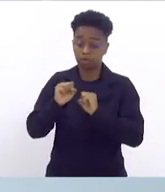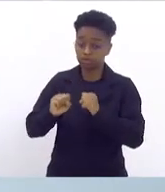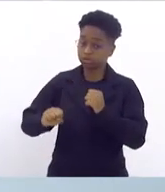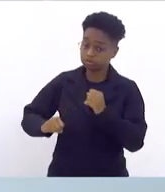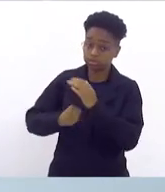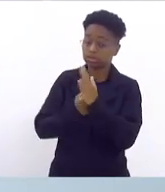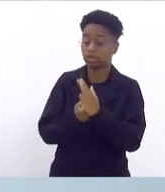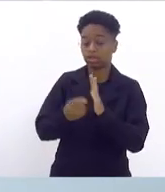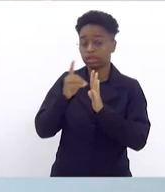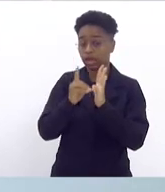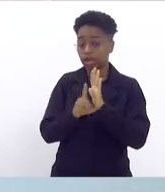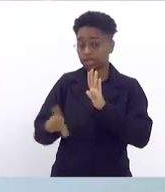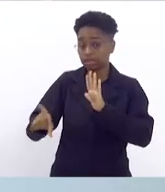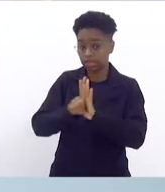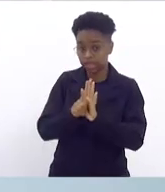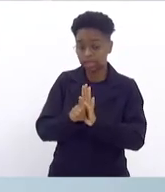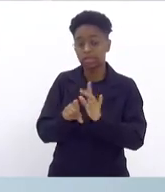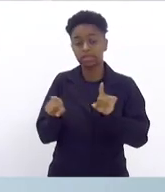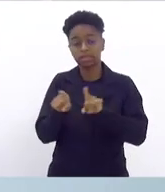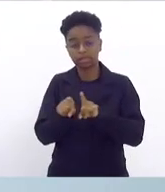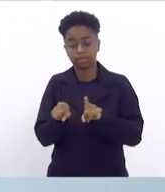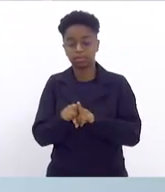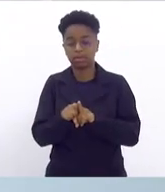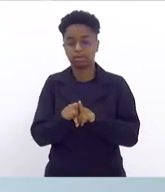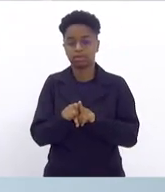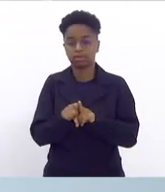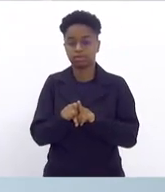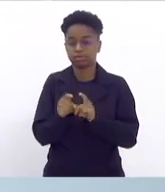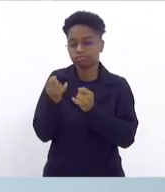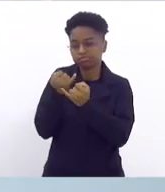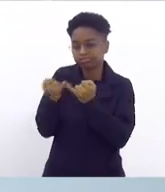decreto-lei e, em parte,